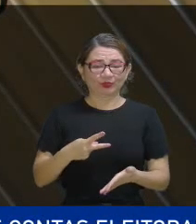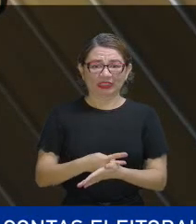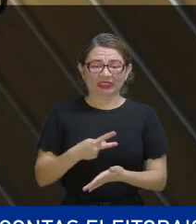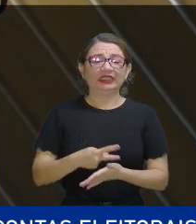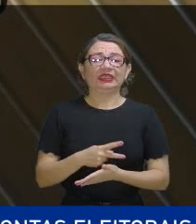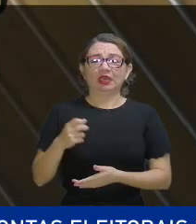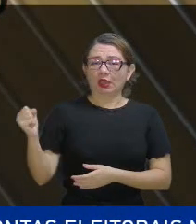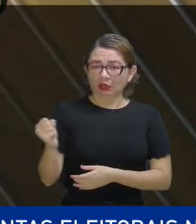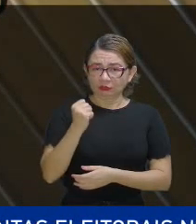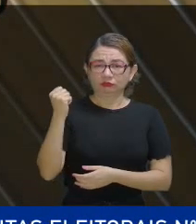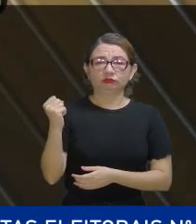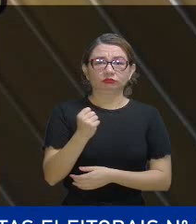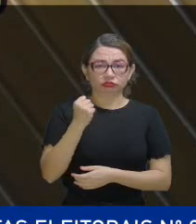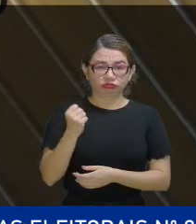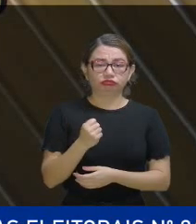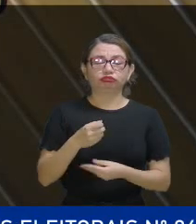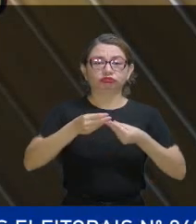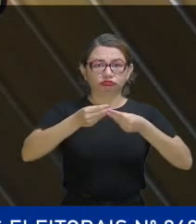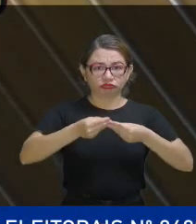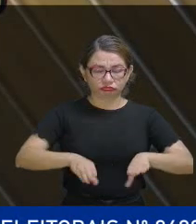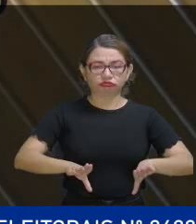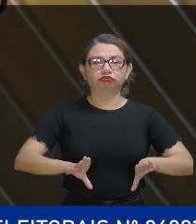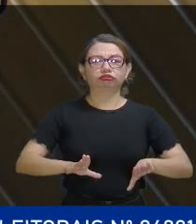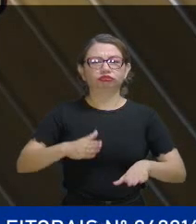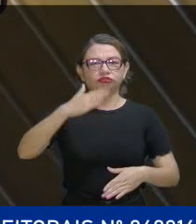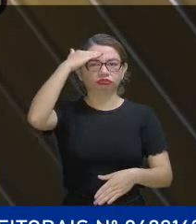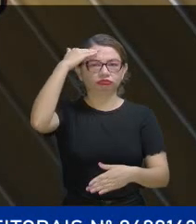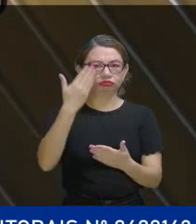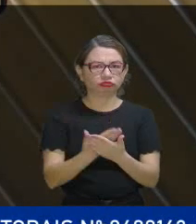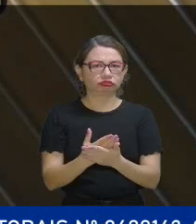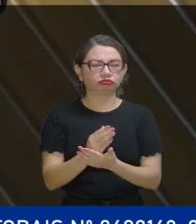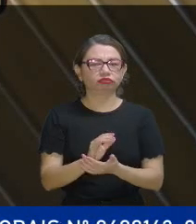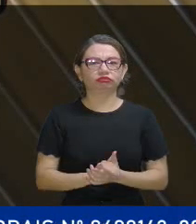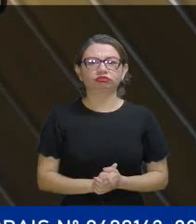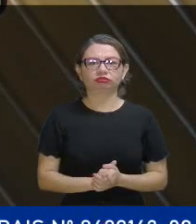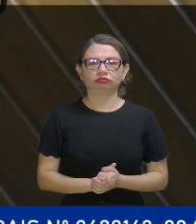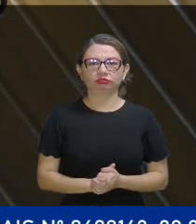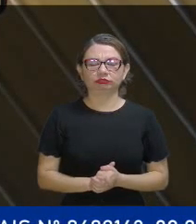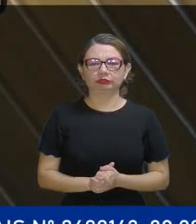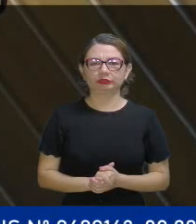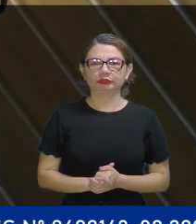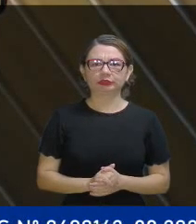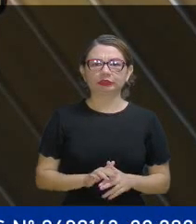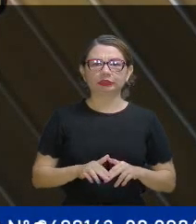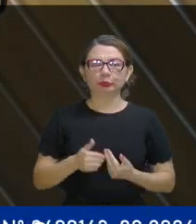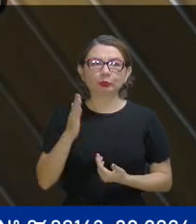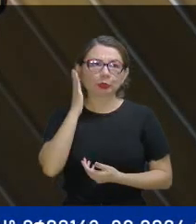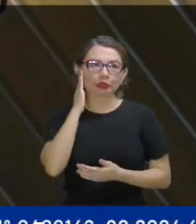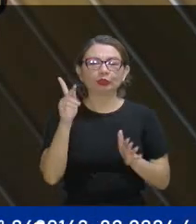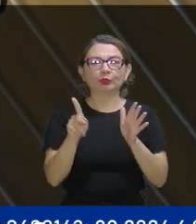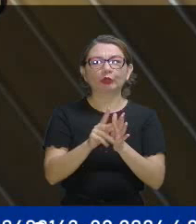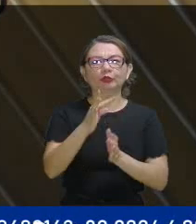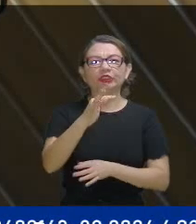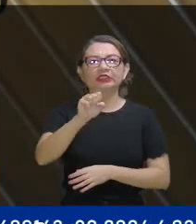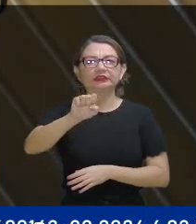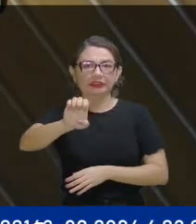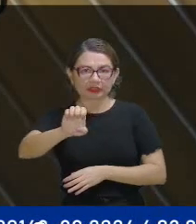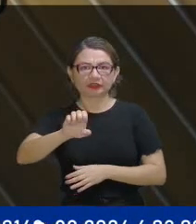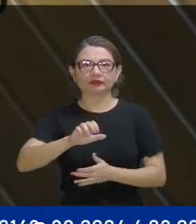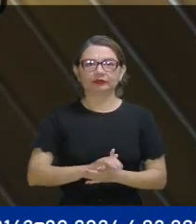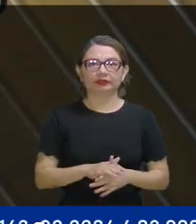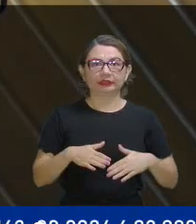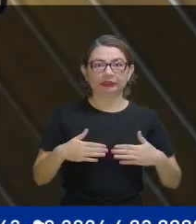relevante, porquanto compromete a confiabilidade das contas, conforme reiterado o entendimento do Tribunal Superior